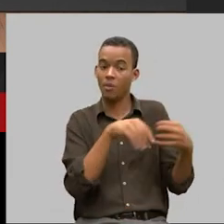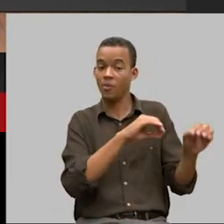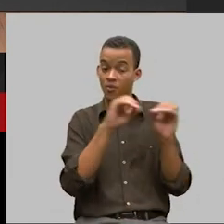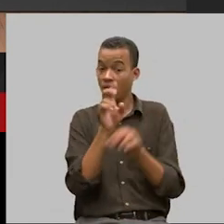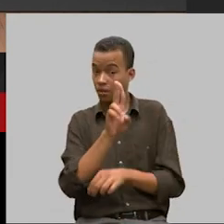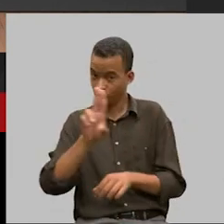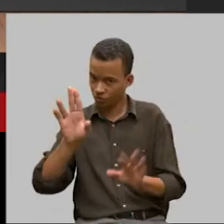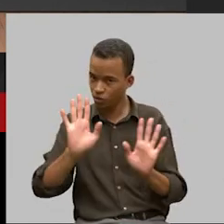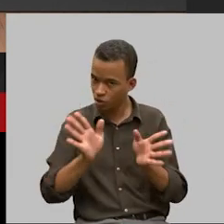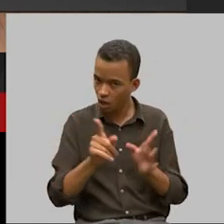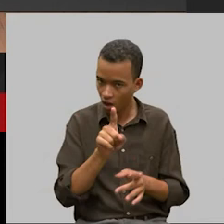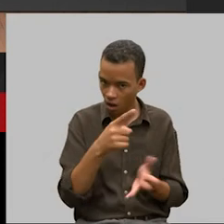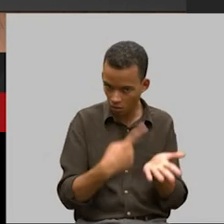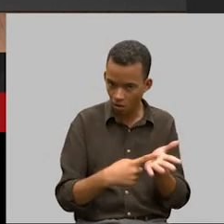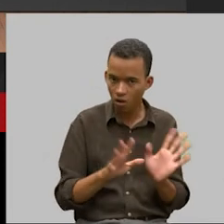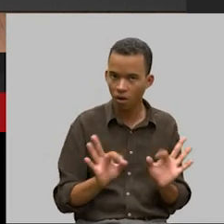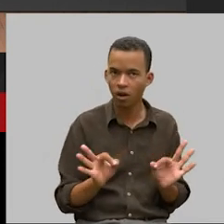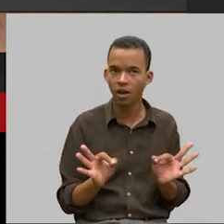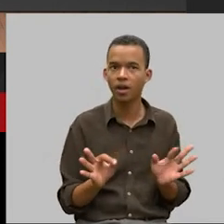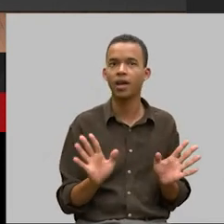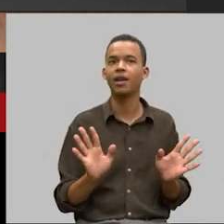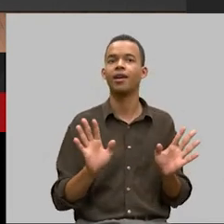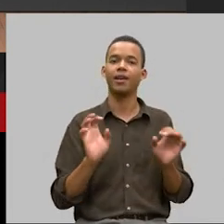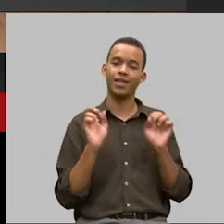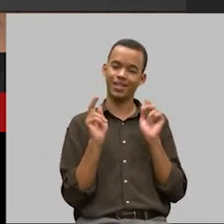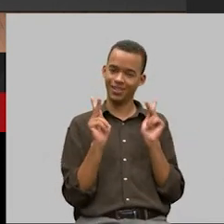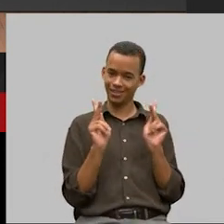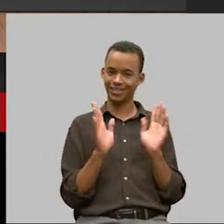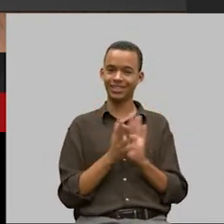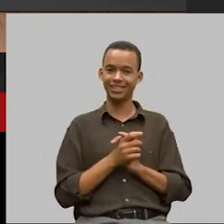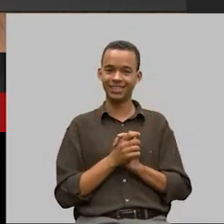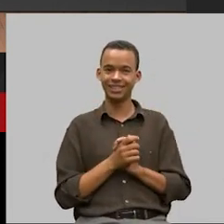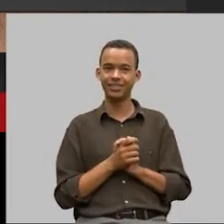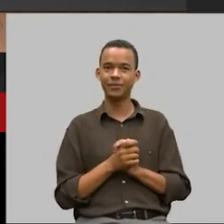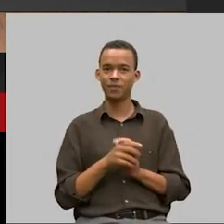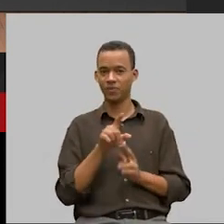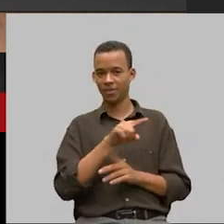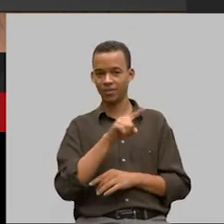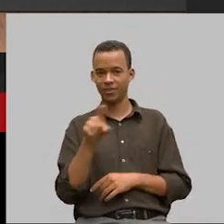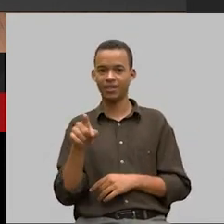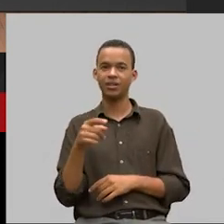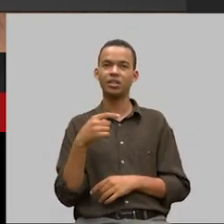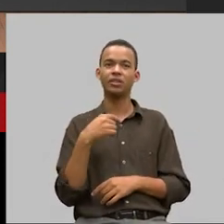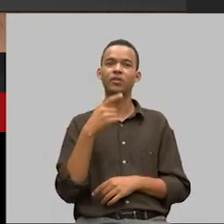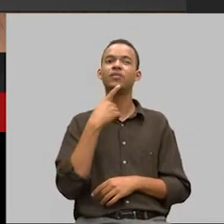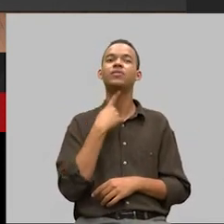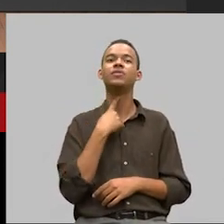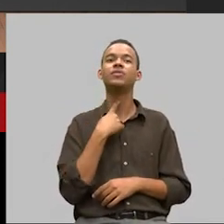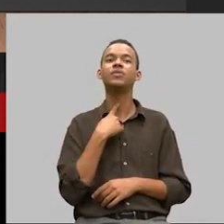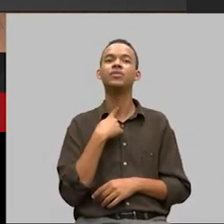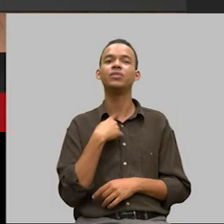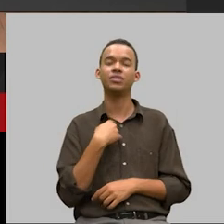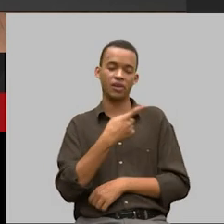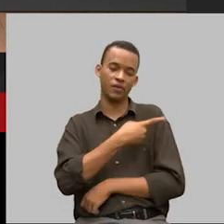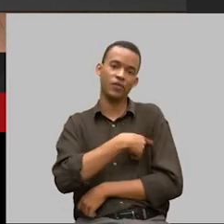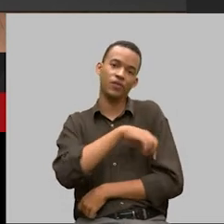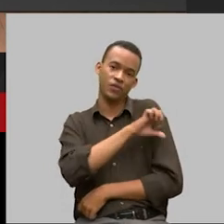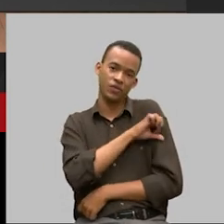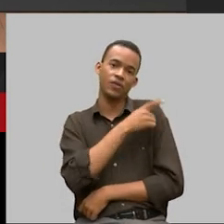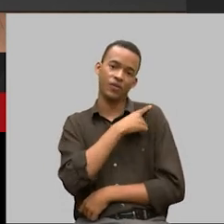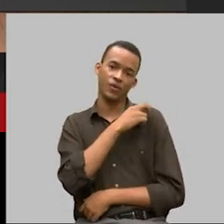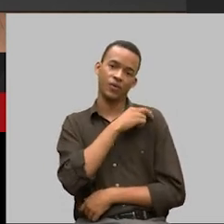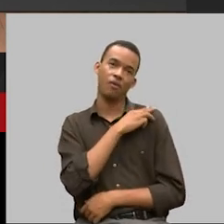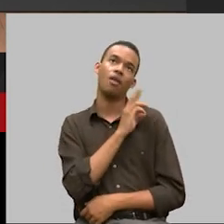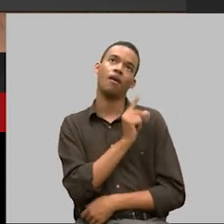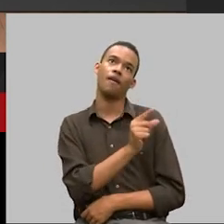não é isso gente Ah então tá tem ninguém aí que tá morrendo de vontade de continuar no Fundamental e no médio para sempre não